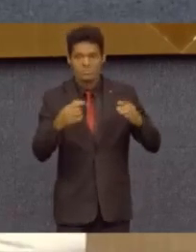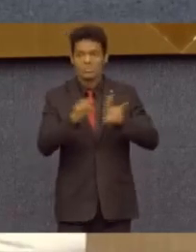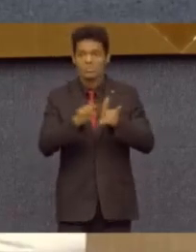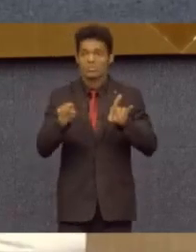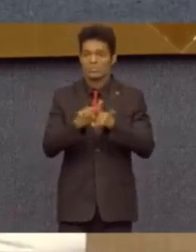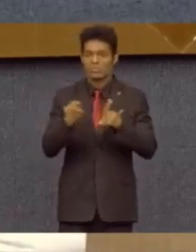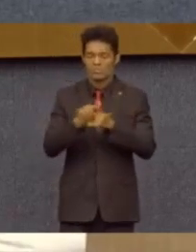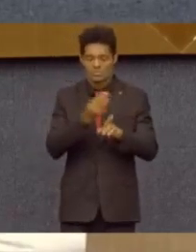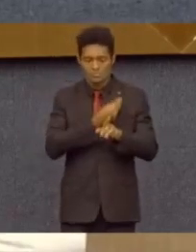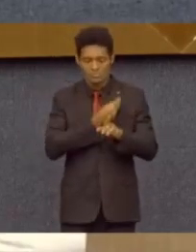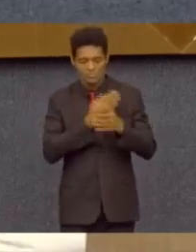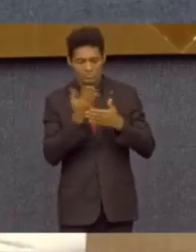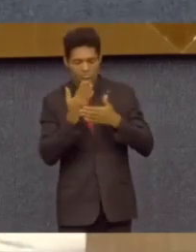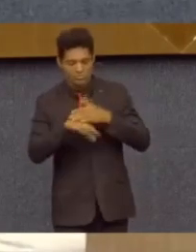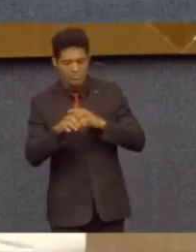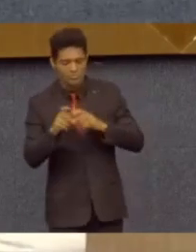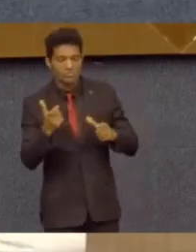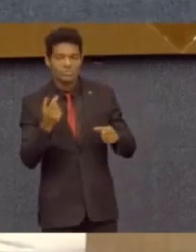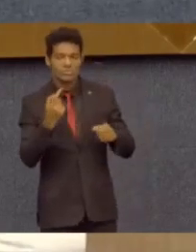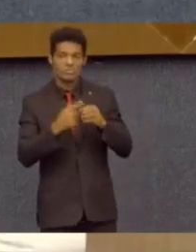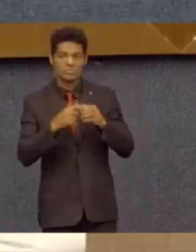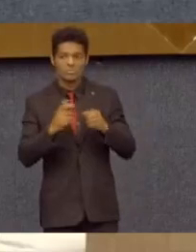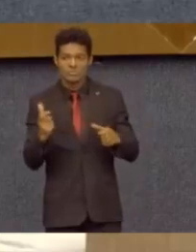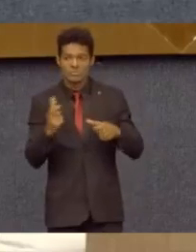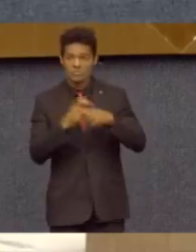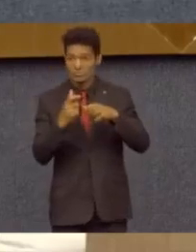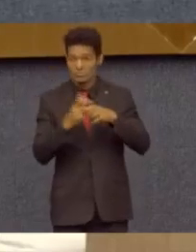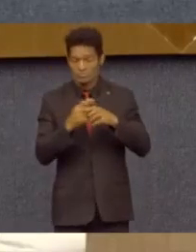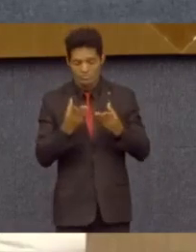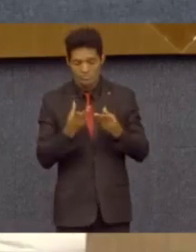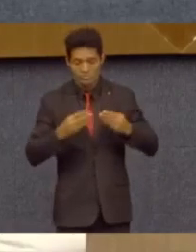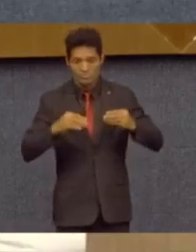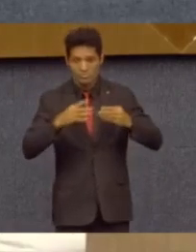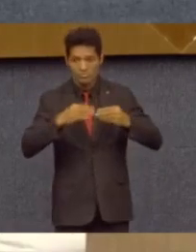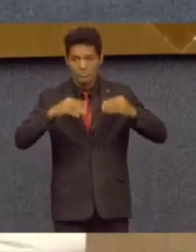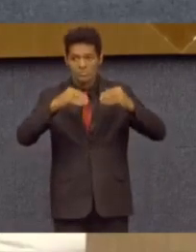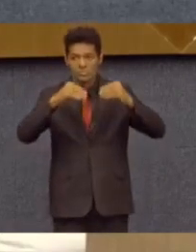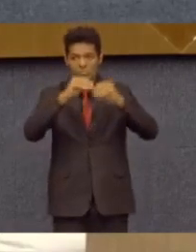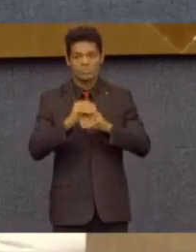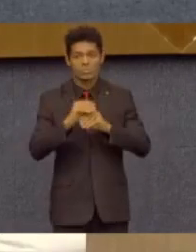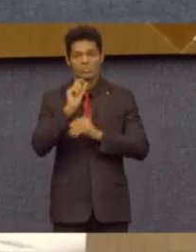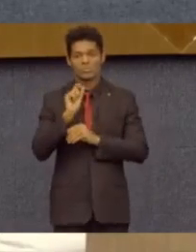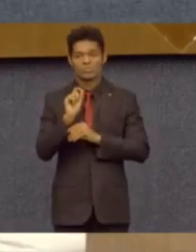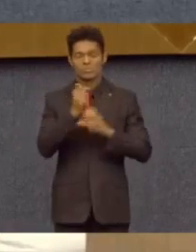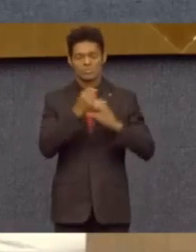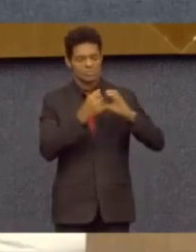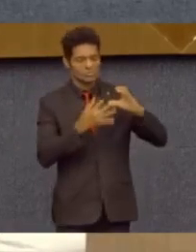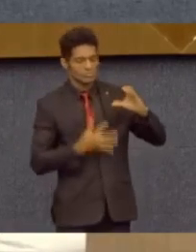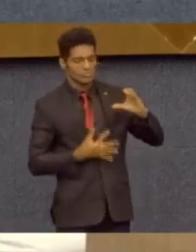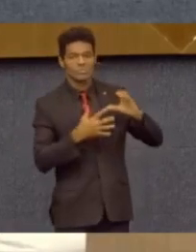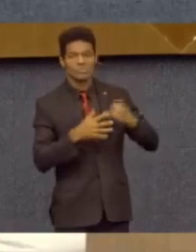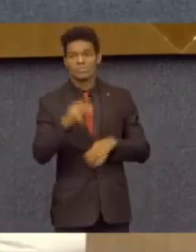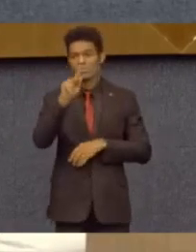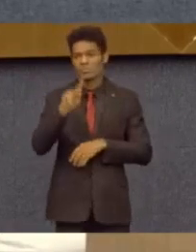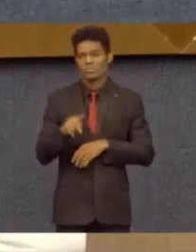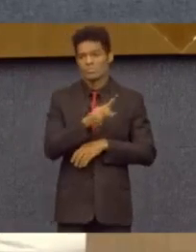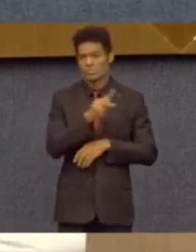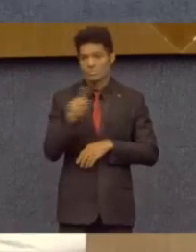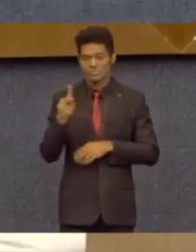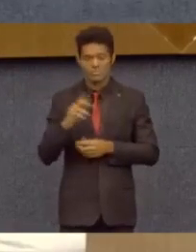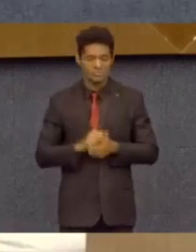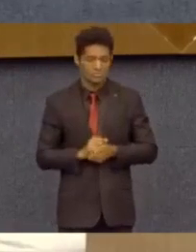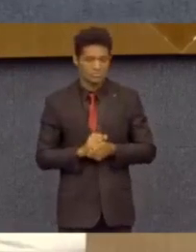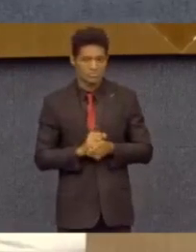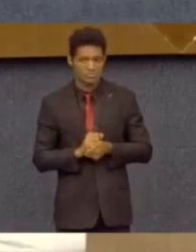interiorana moldou seu caráter e sua abordagem pastoral. Sua presença